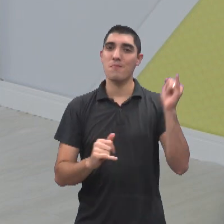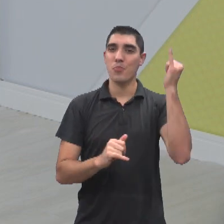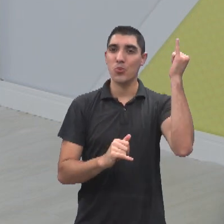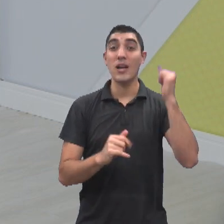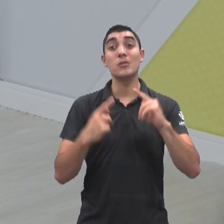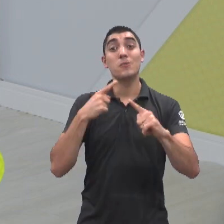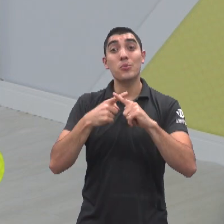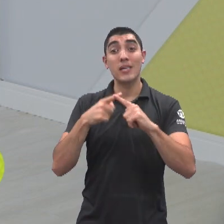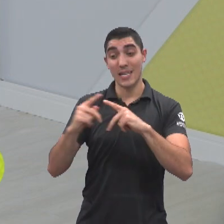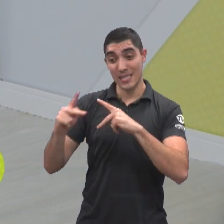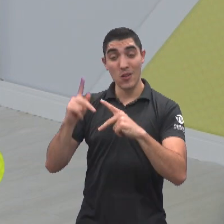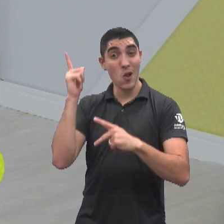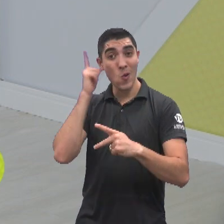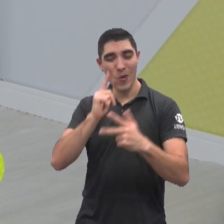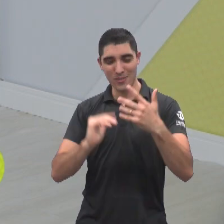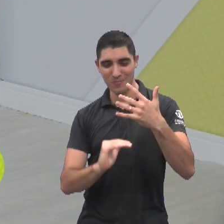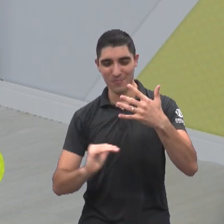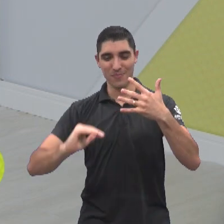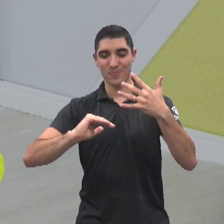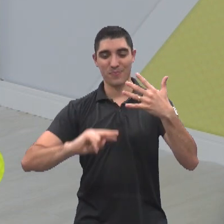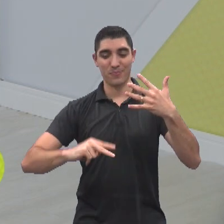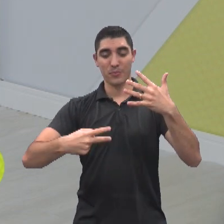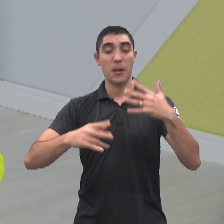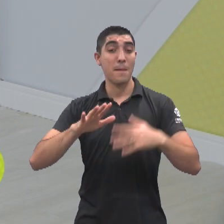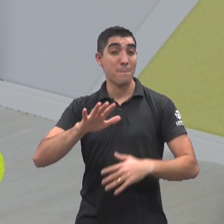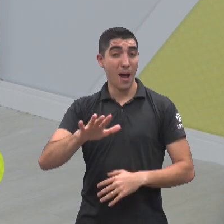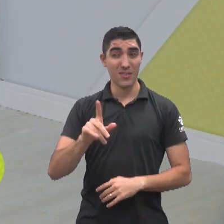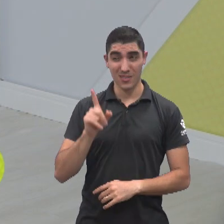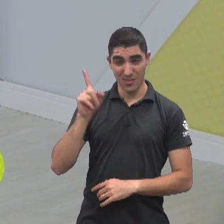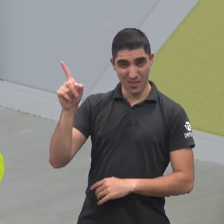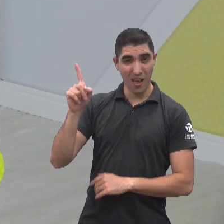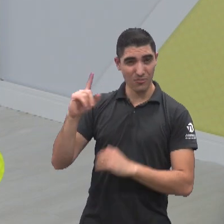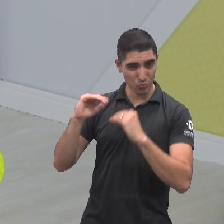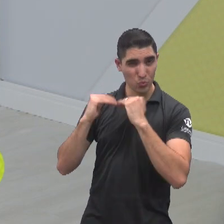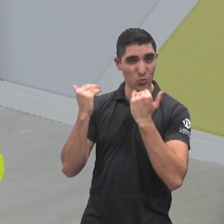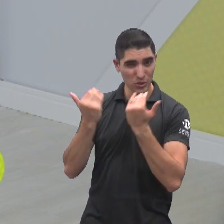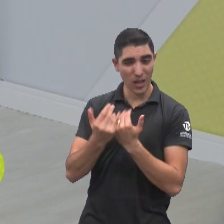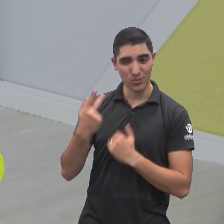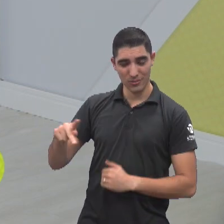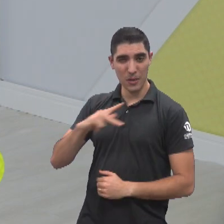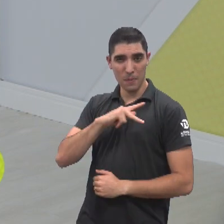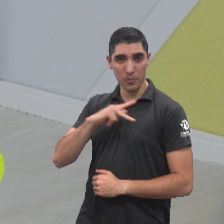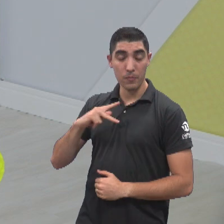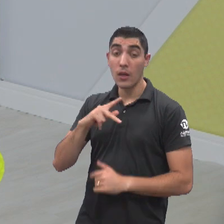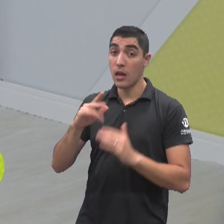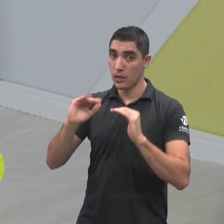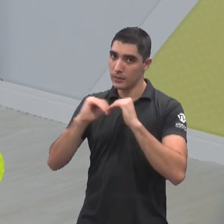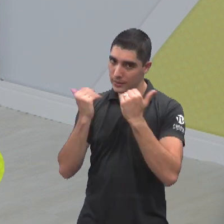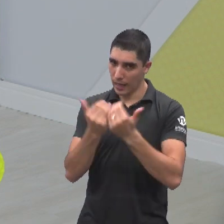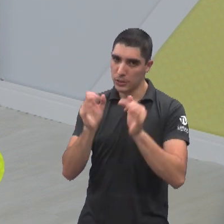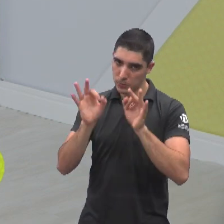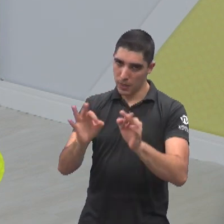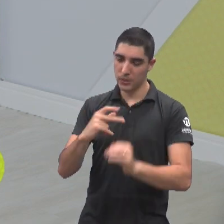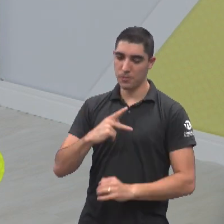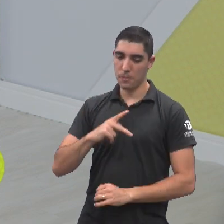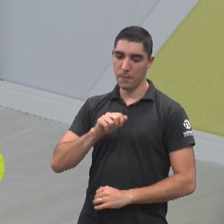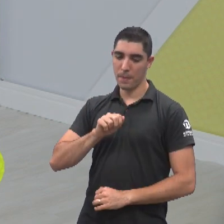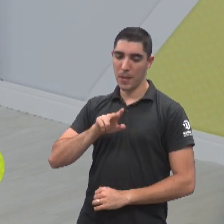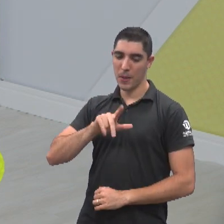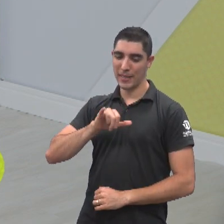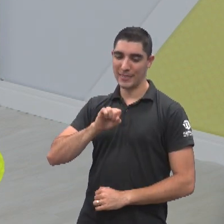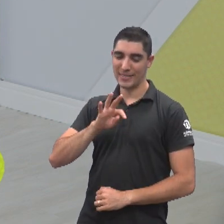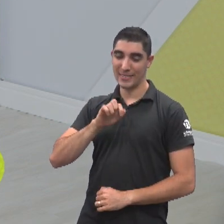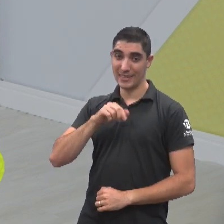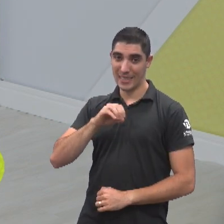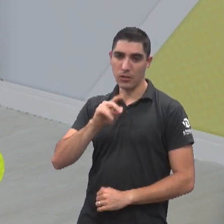no confronto direto. Mas jogando no ginásio Antônio Prado Júnior, que é o ginásio do Paulistano, o time acabou sendo derrotado